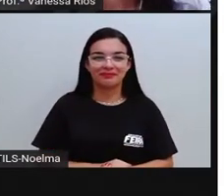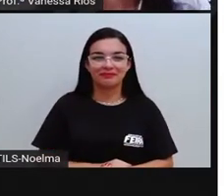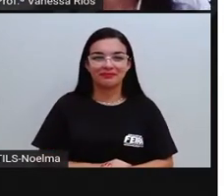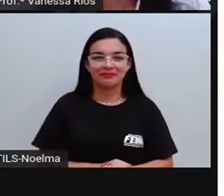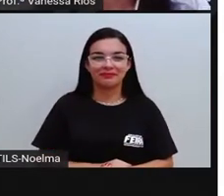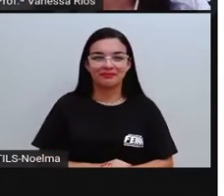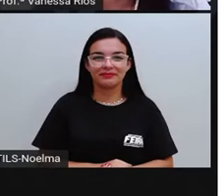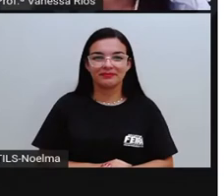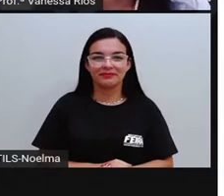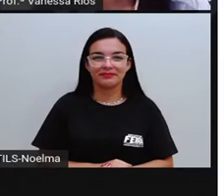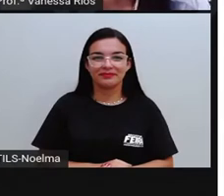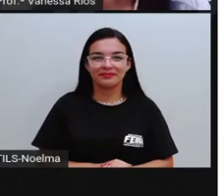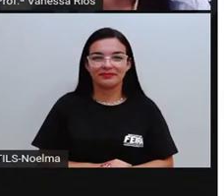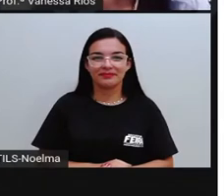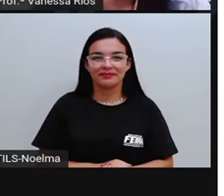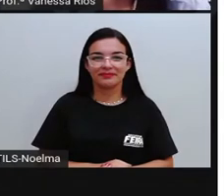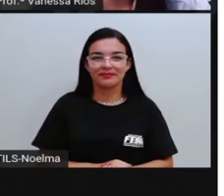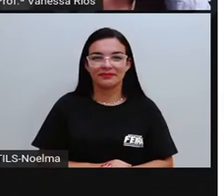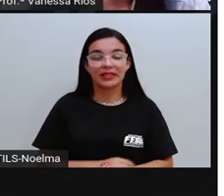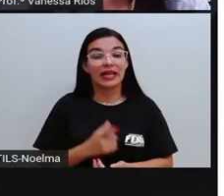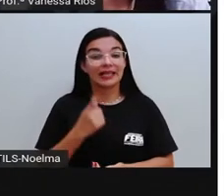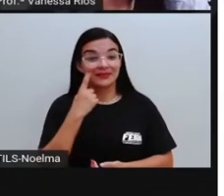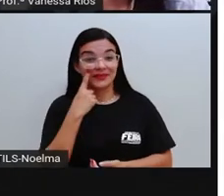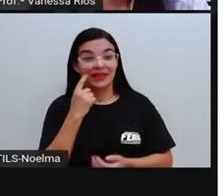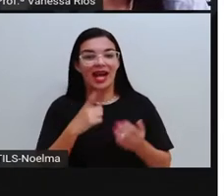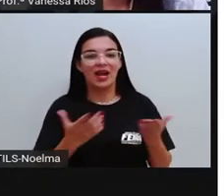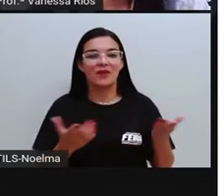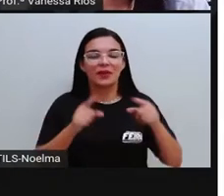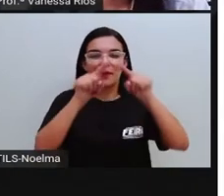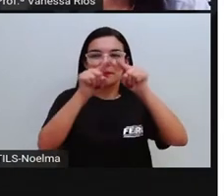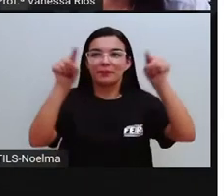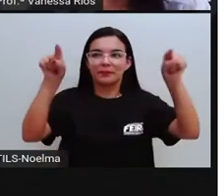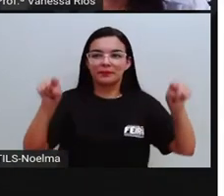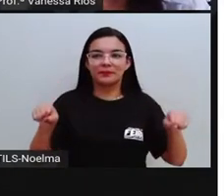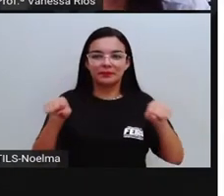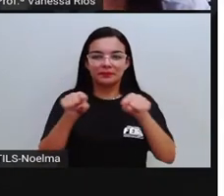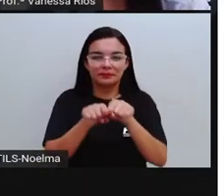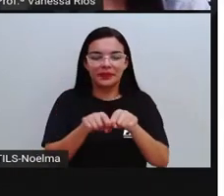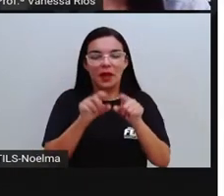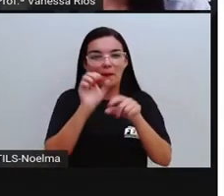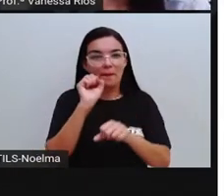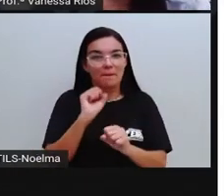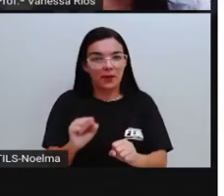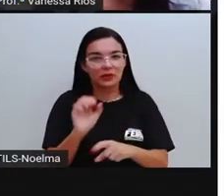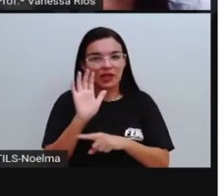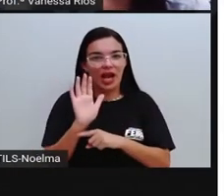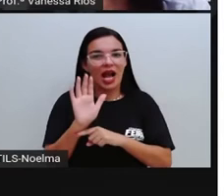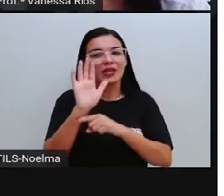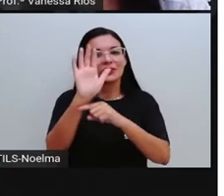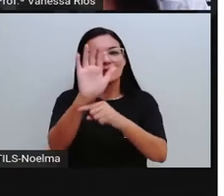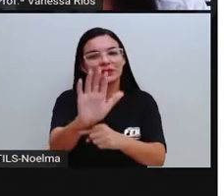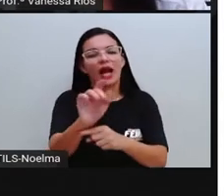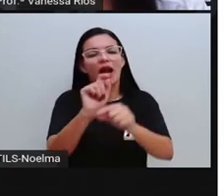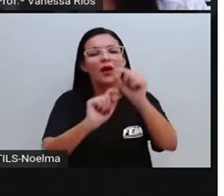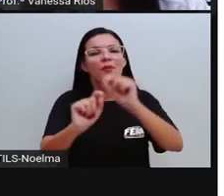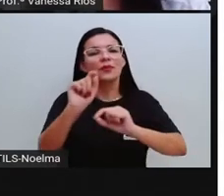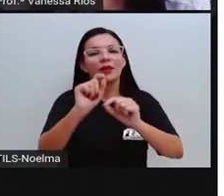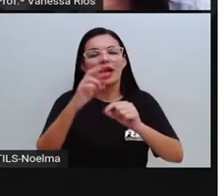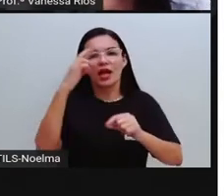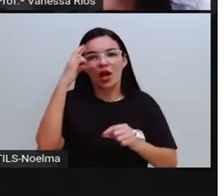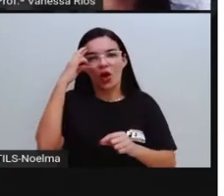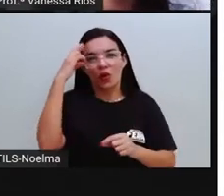cotidianas. E a Pro traz uma tabelinha aqui que pode ajudar, né? Anotar e fazer a rotina de